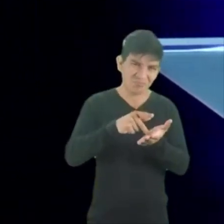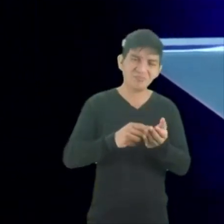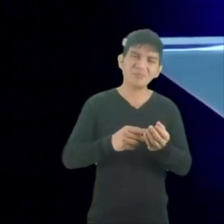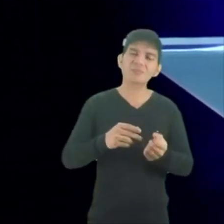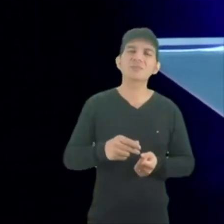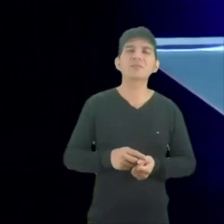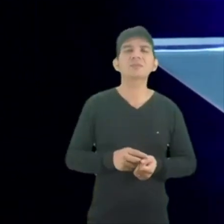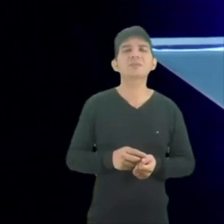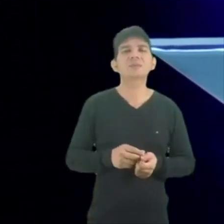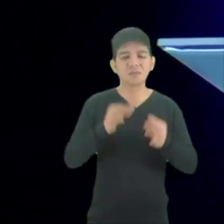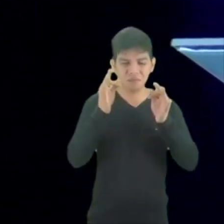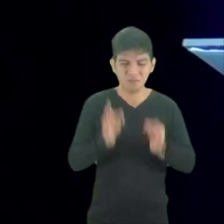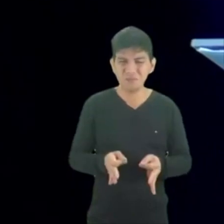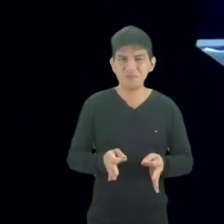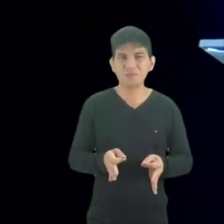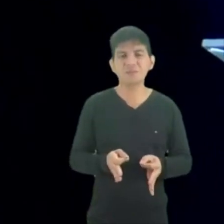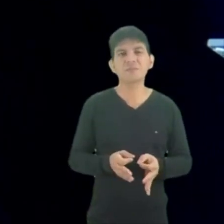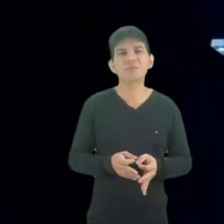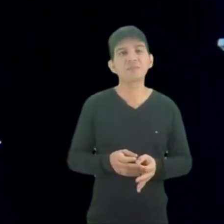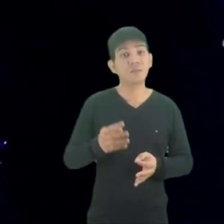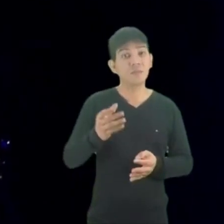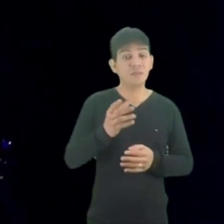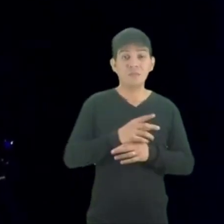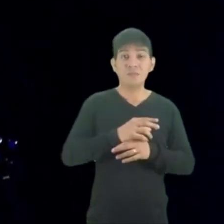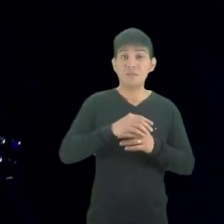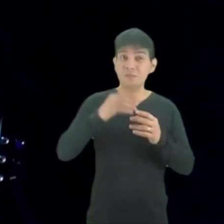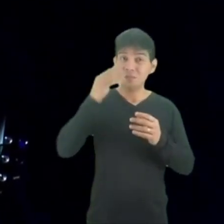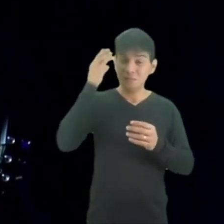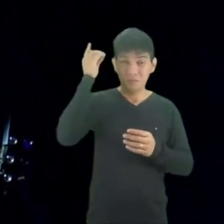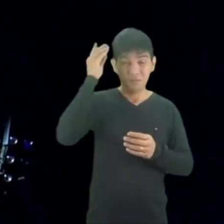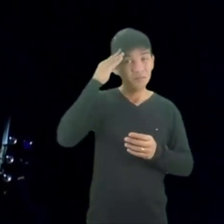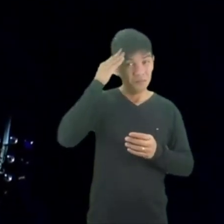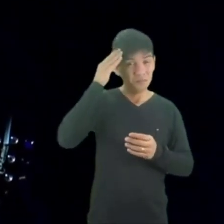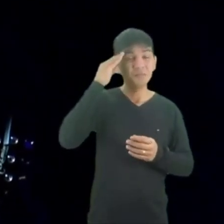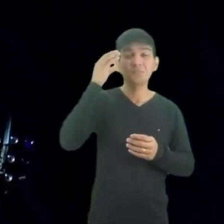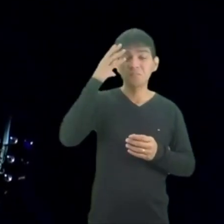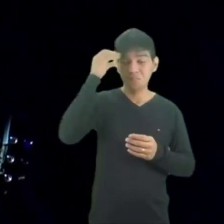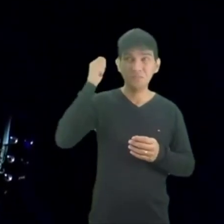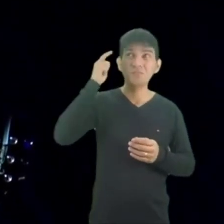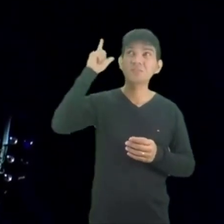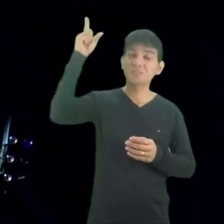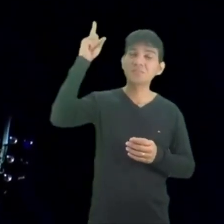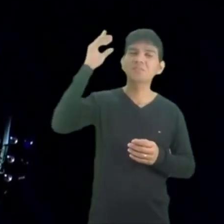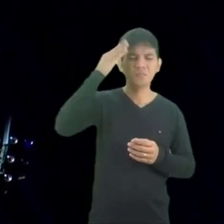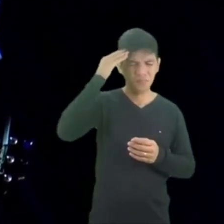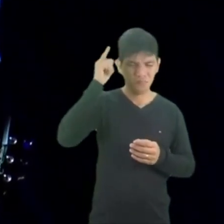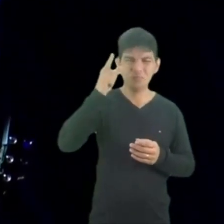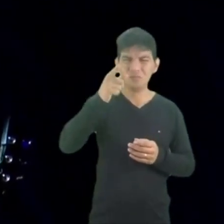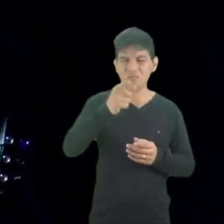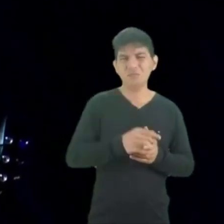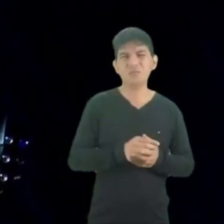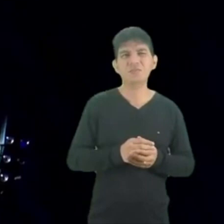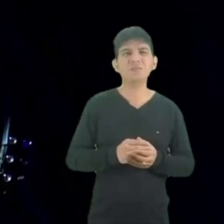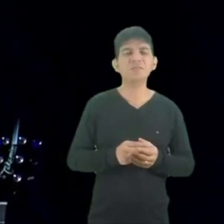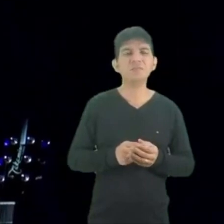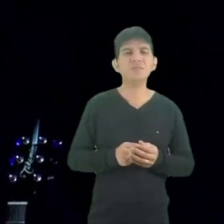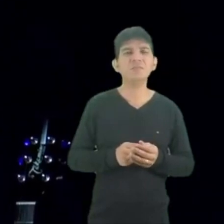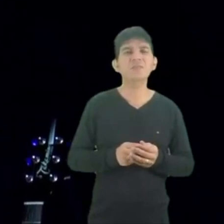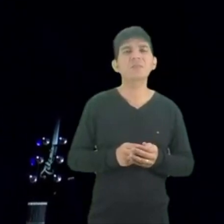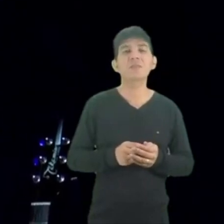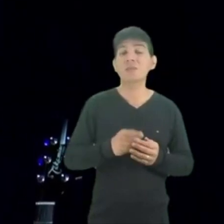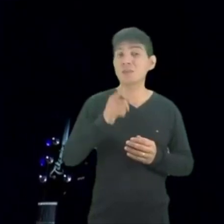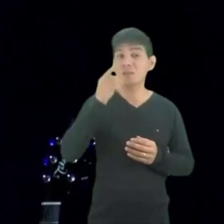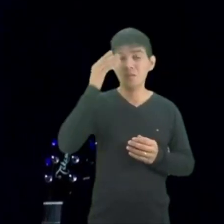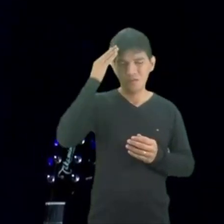isso diretamente para Deus, mas Deus é onisciente, Ele sabe o que você pensa, Ele sabe que você está fazendo isso com uma